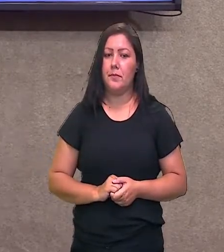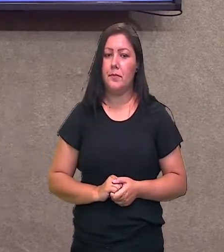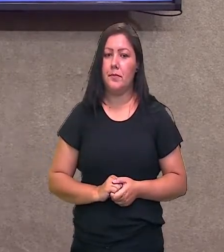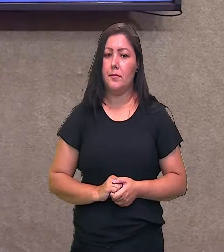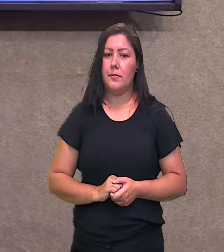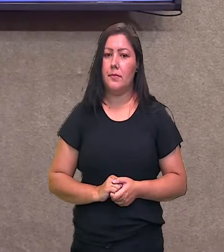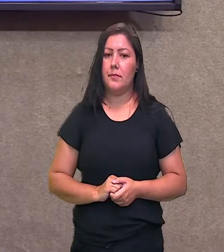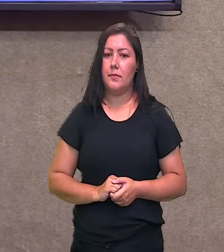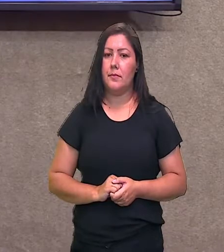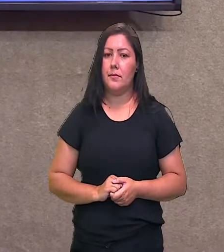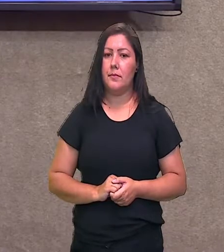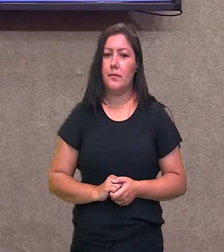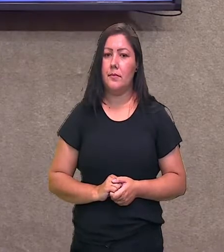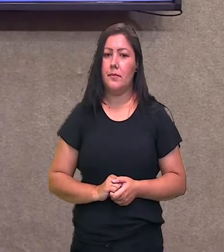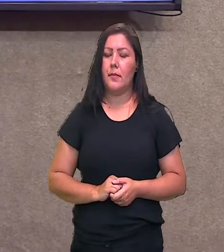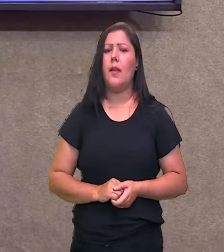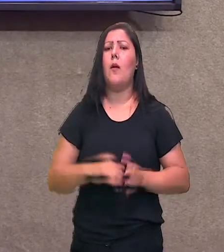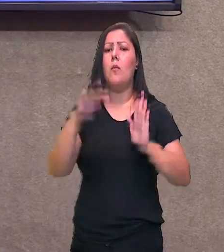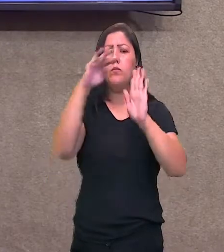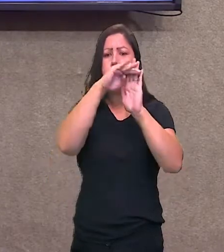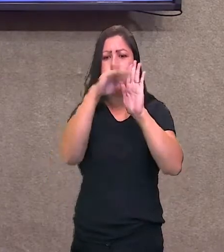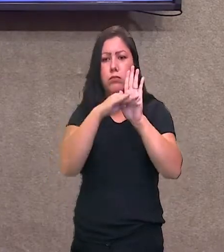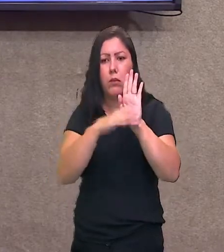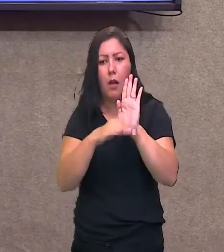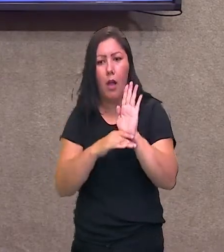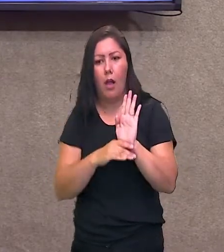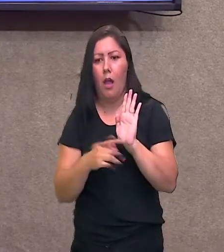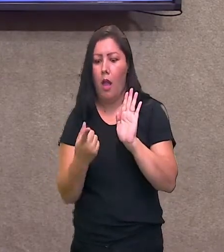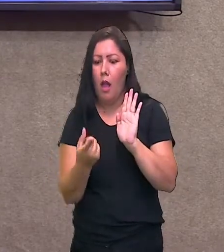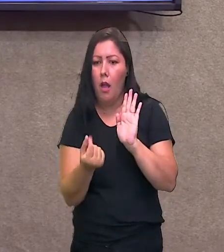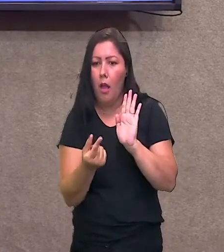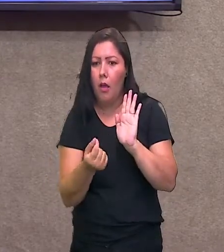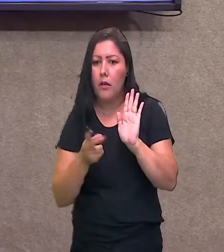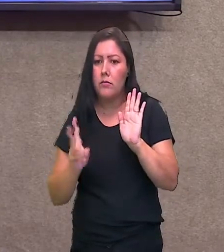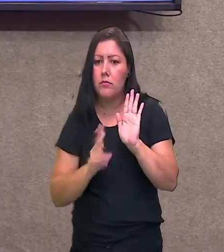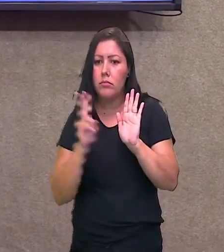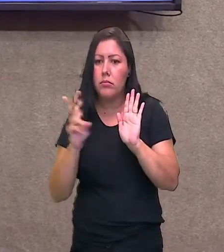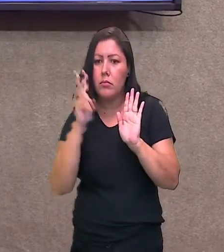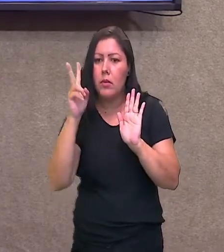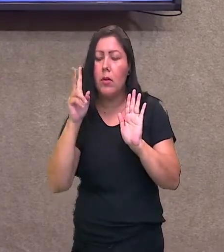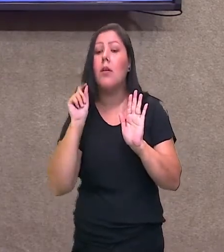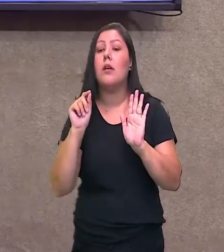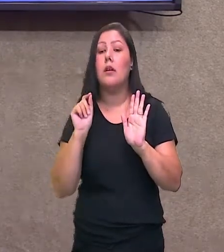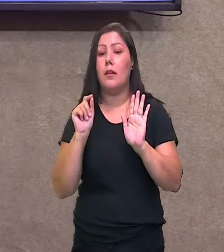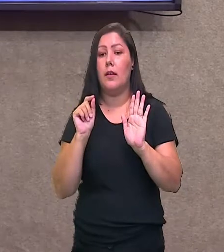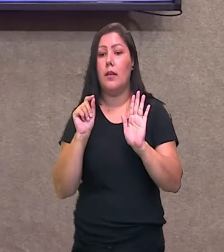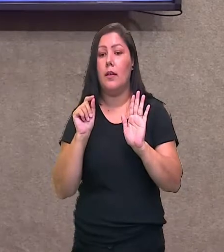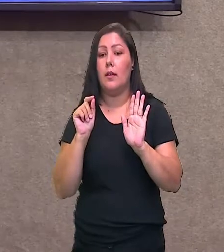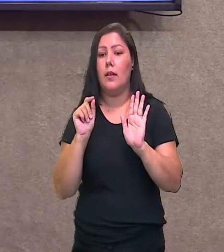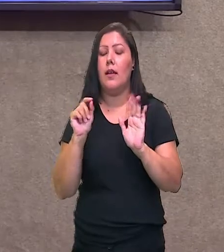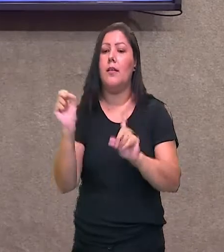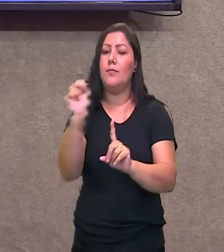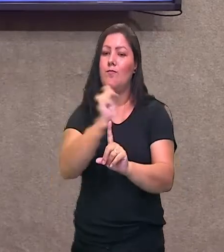quem estabelece preço das coisas é a sociedade como um